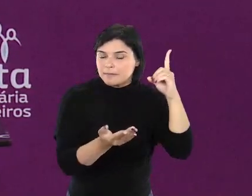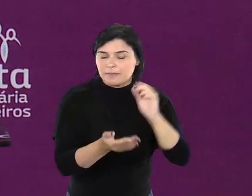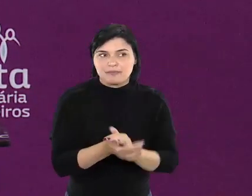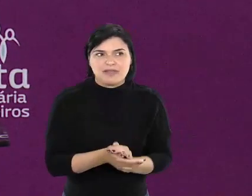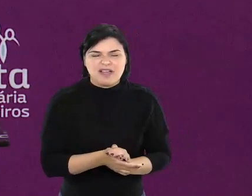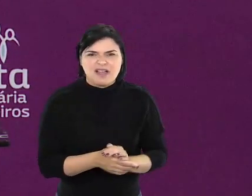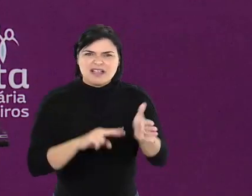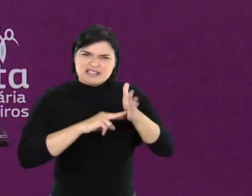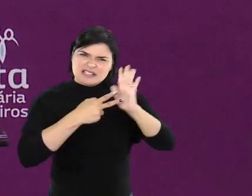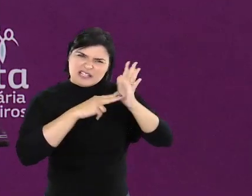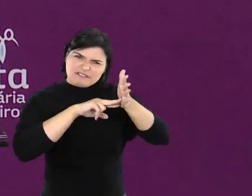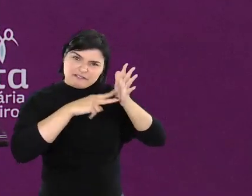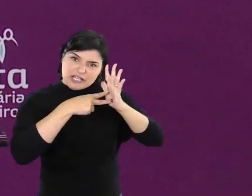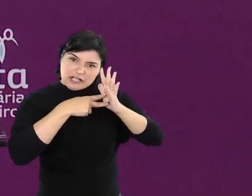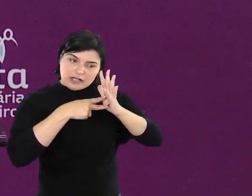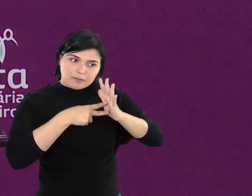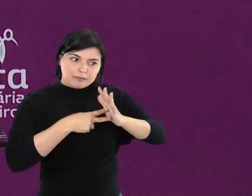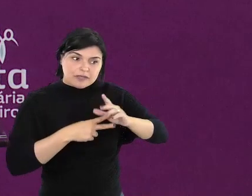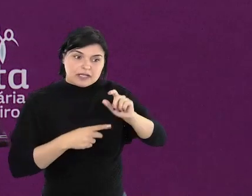contas